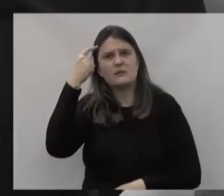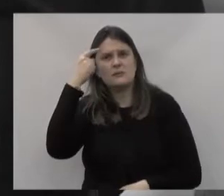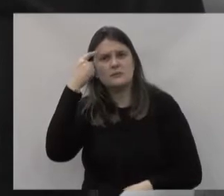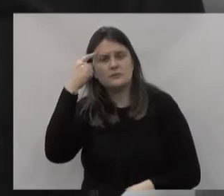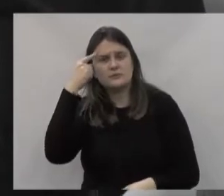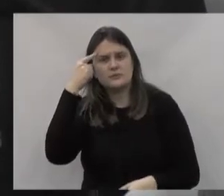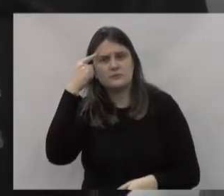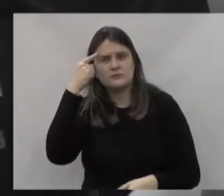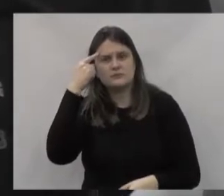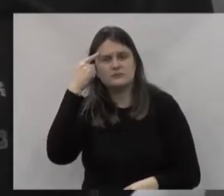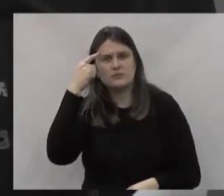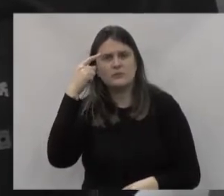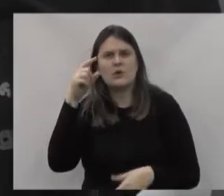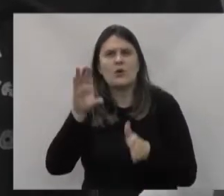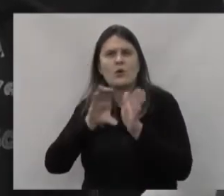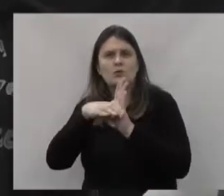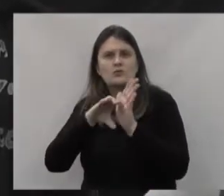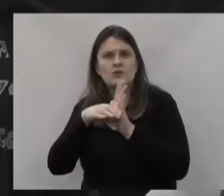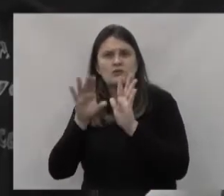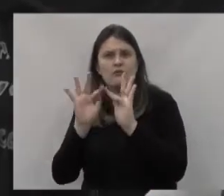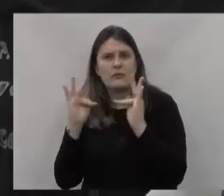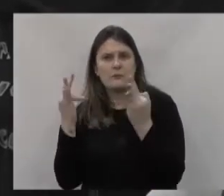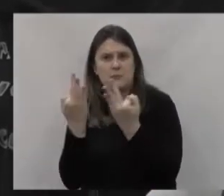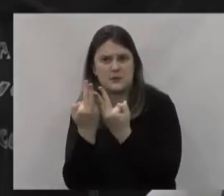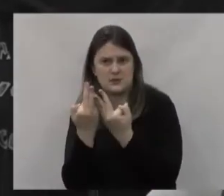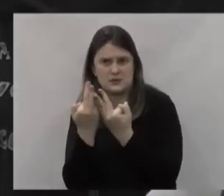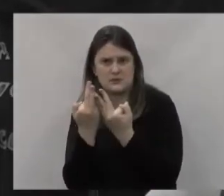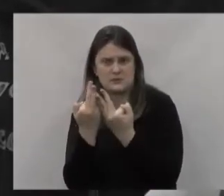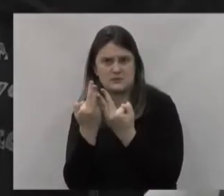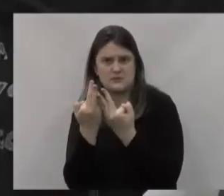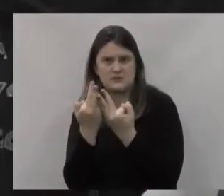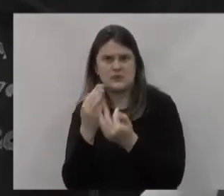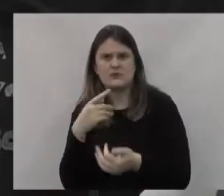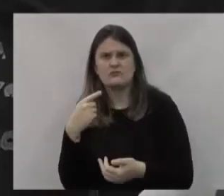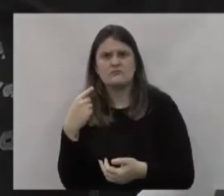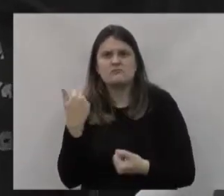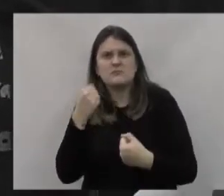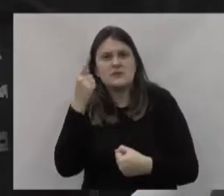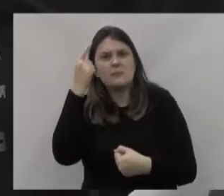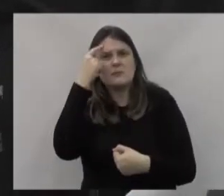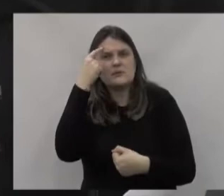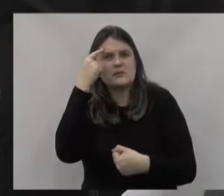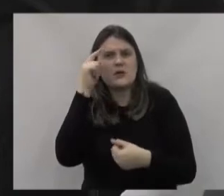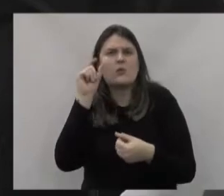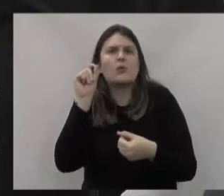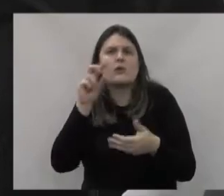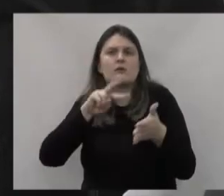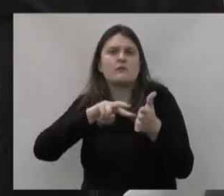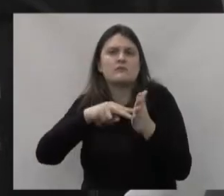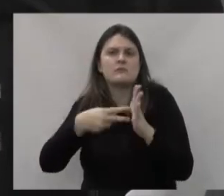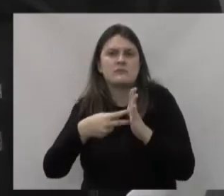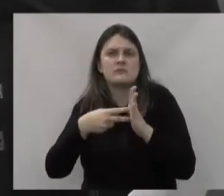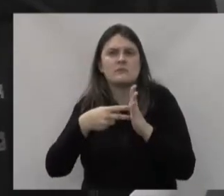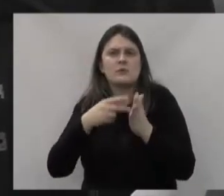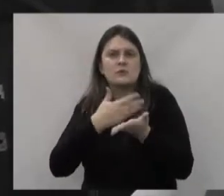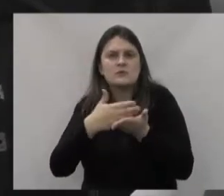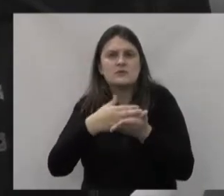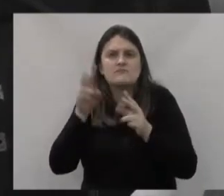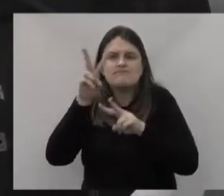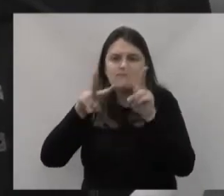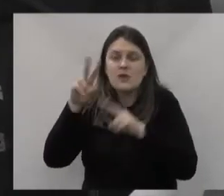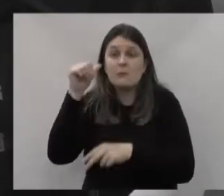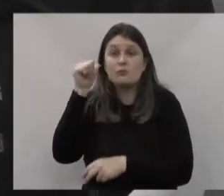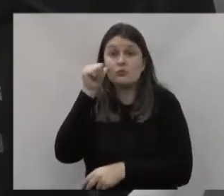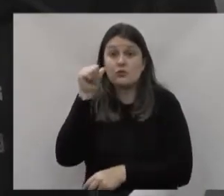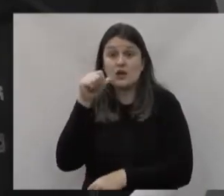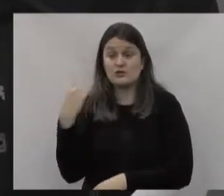repensar esse conceito de família que a gente traz. Porque se a gente não repensar ele, não começar a enxergar que uma mulher